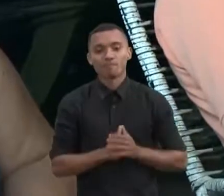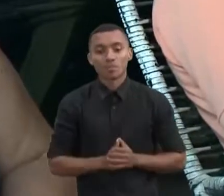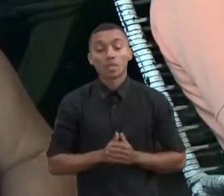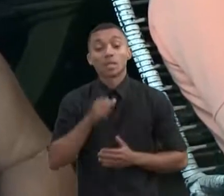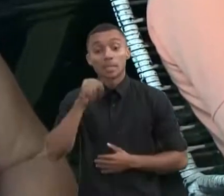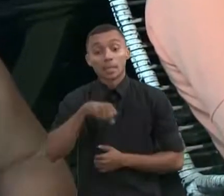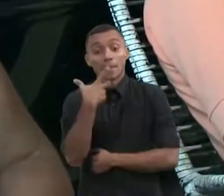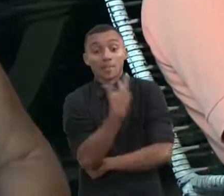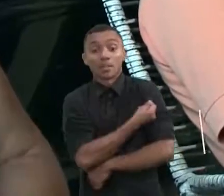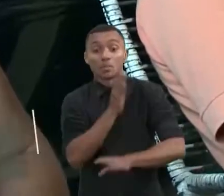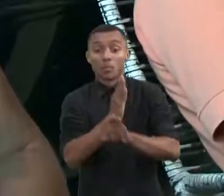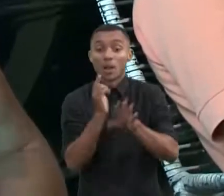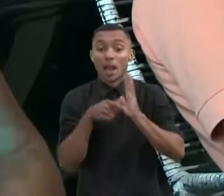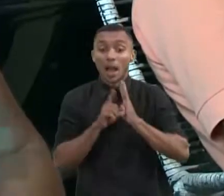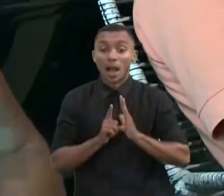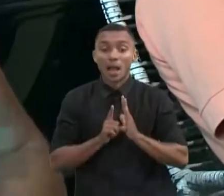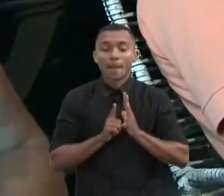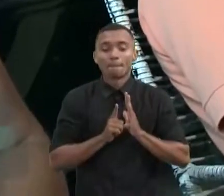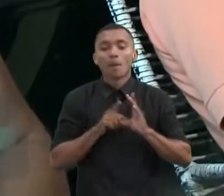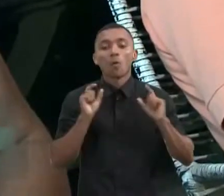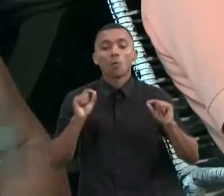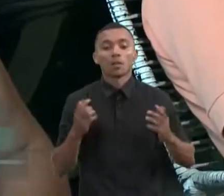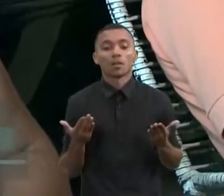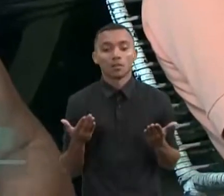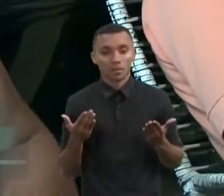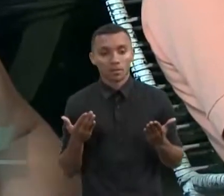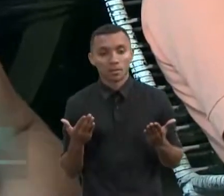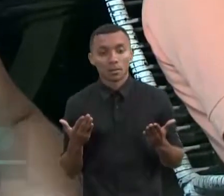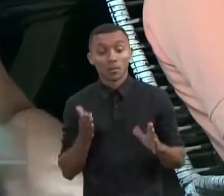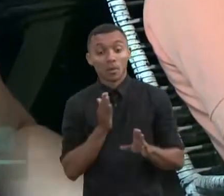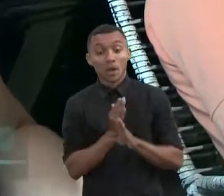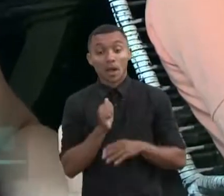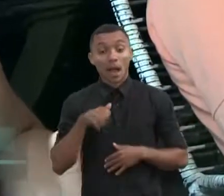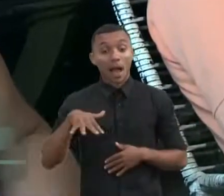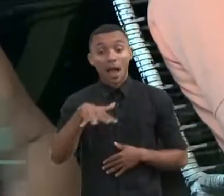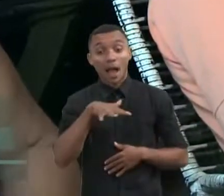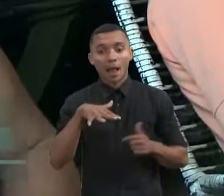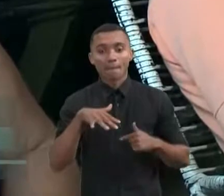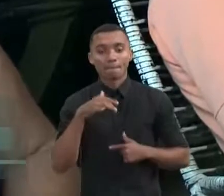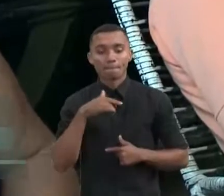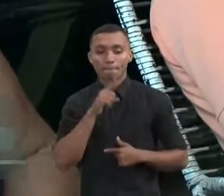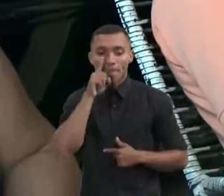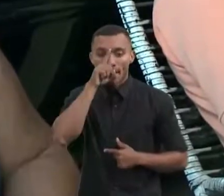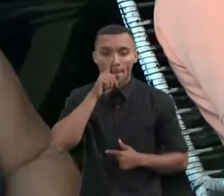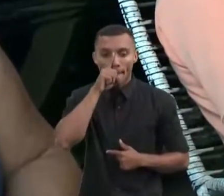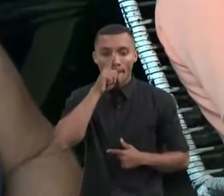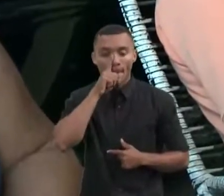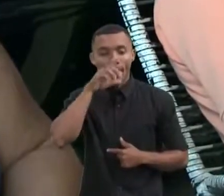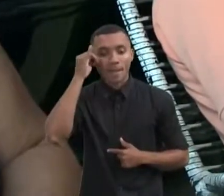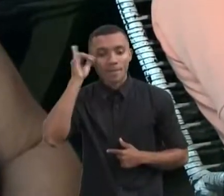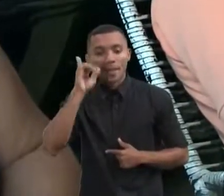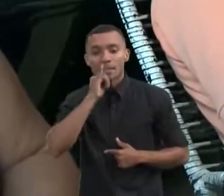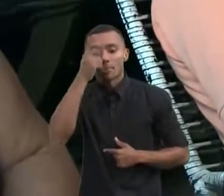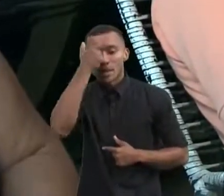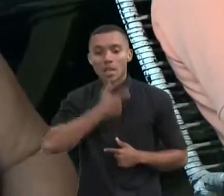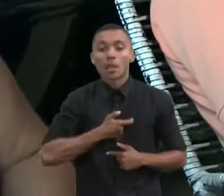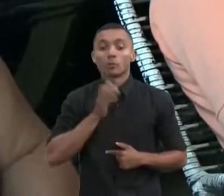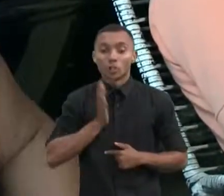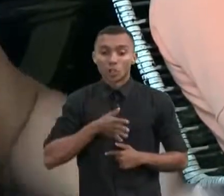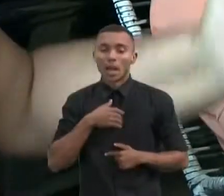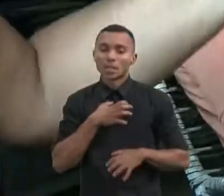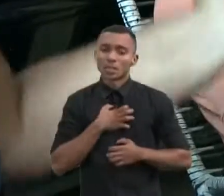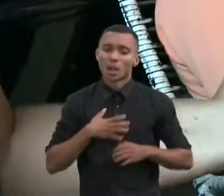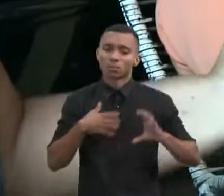sim, para nos tirar do perigo total, Por exemplo, eu tive, fiquei